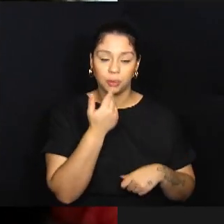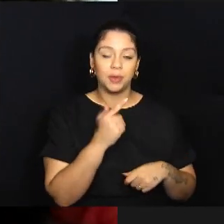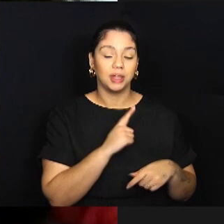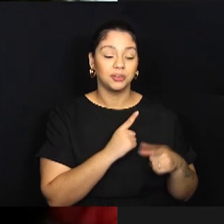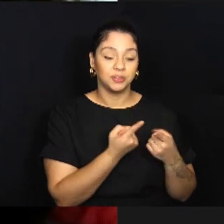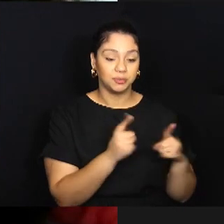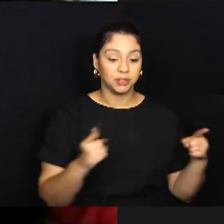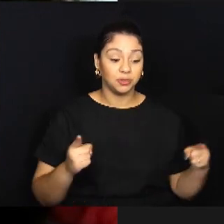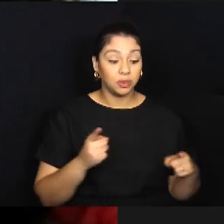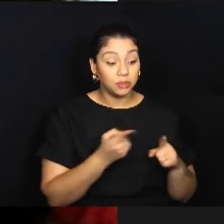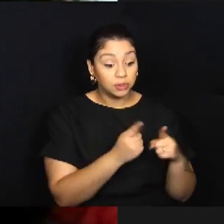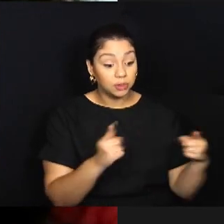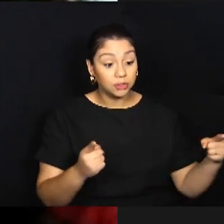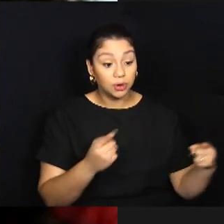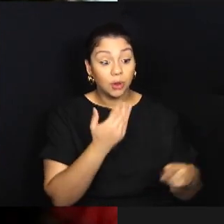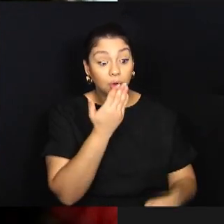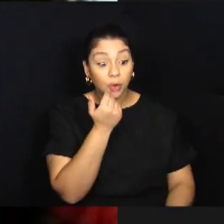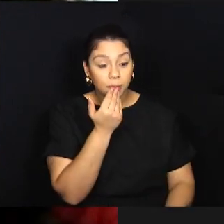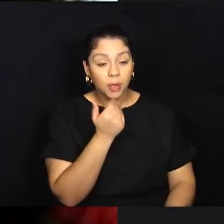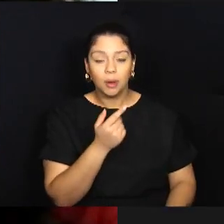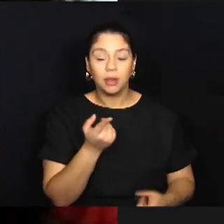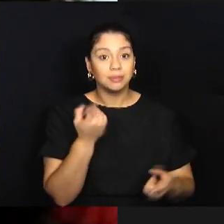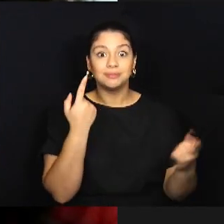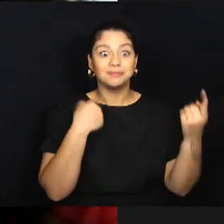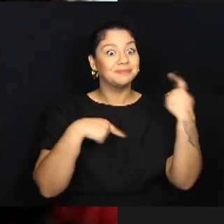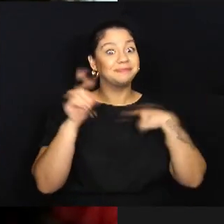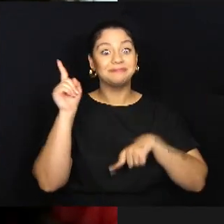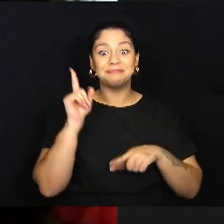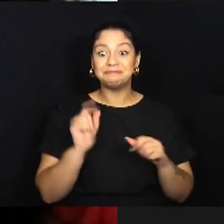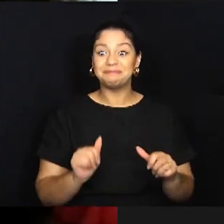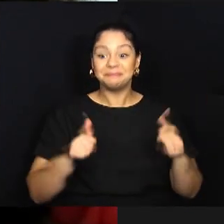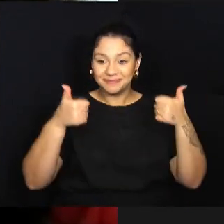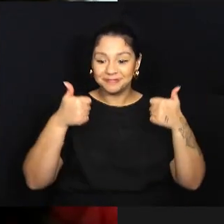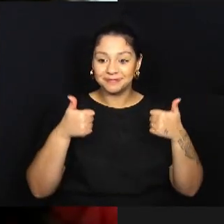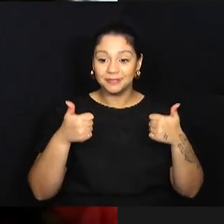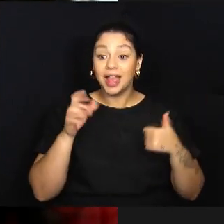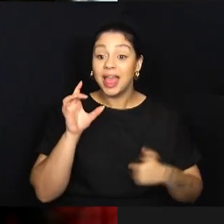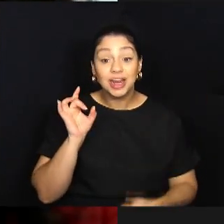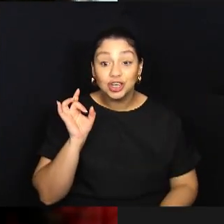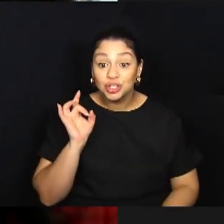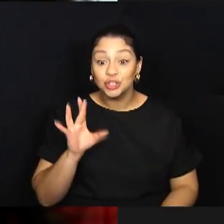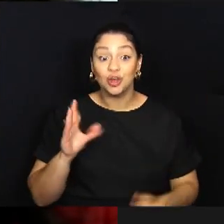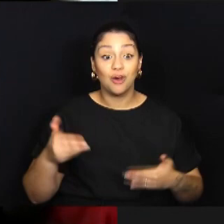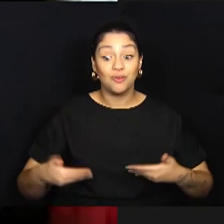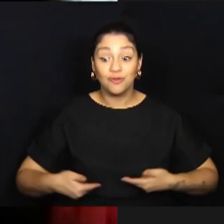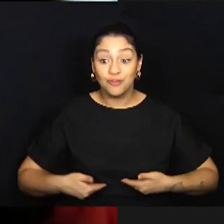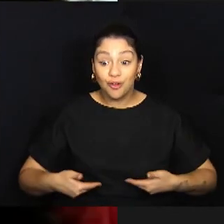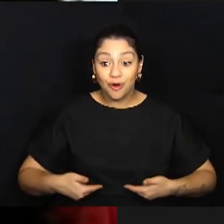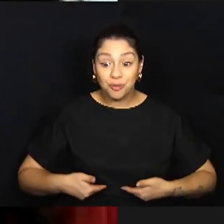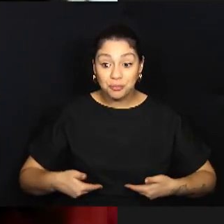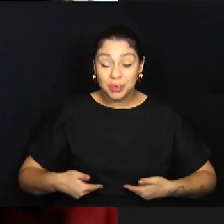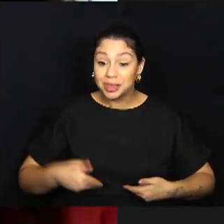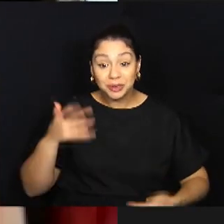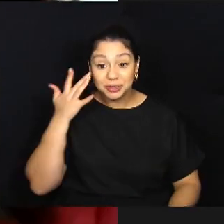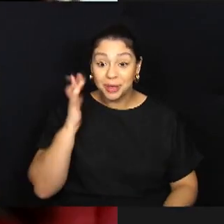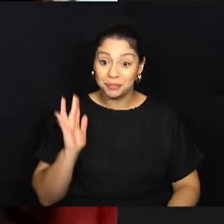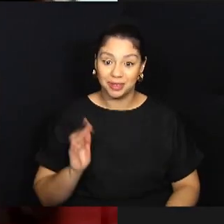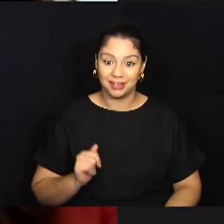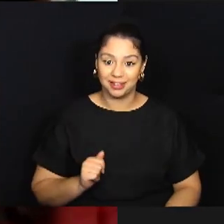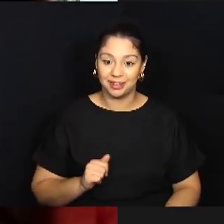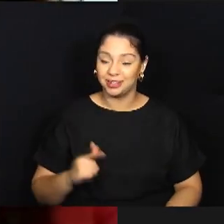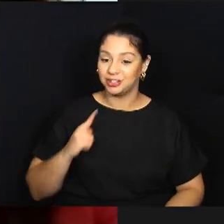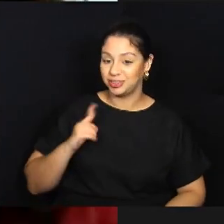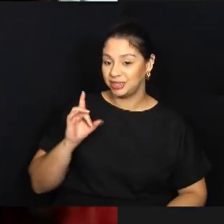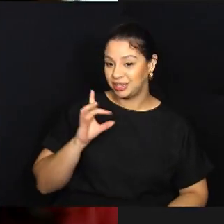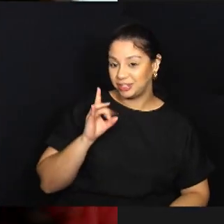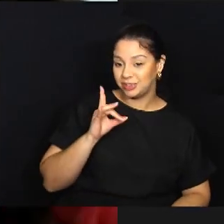comeu o espetinho, o humor virou. A gente ficou de bem com a vida, a gente estava com fome e não sabia. De A gente tanto. tinha tomado café